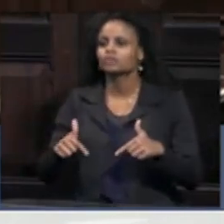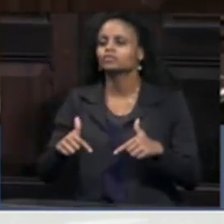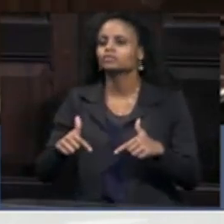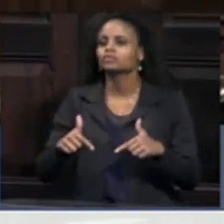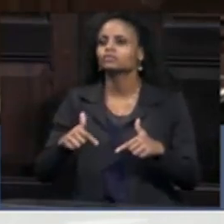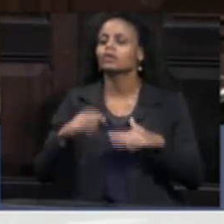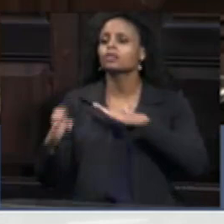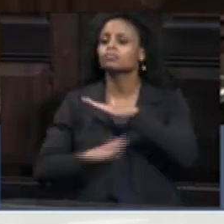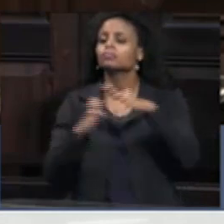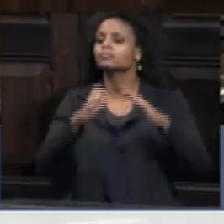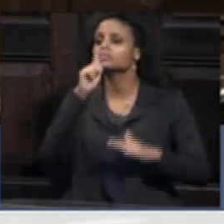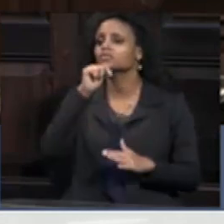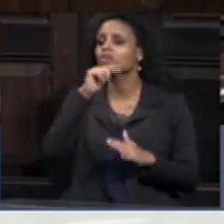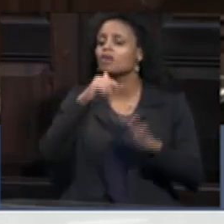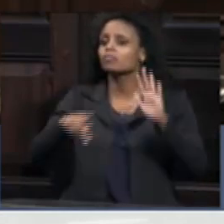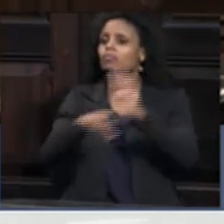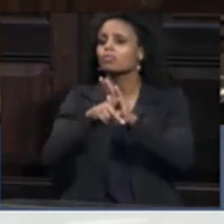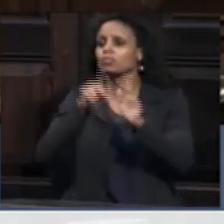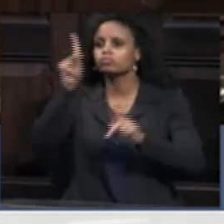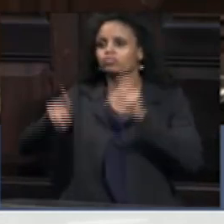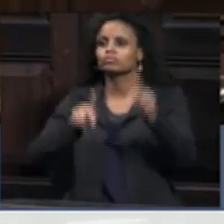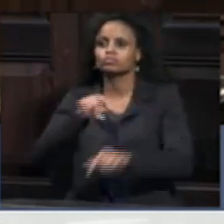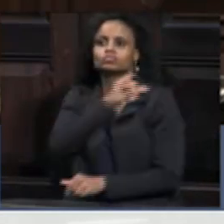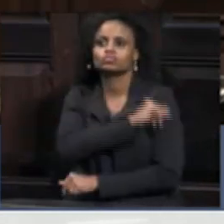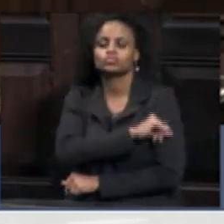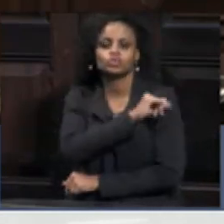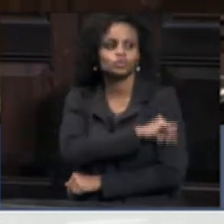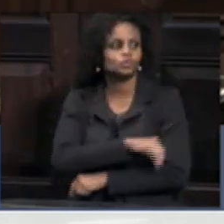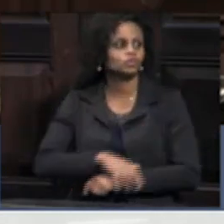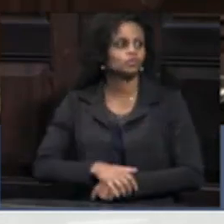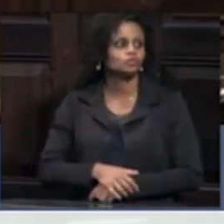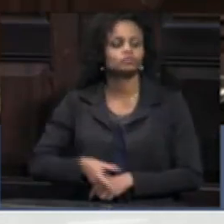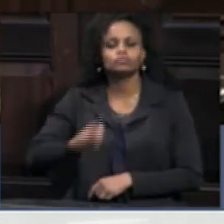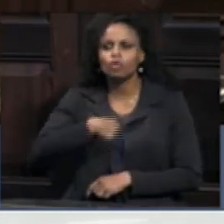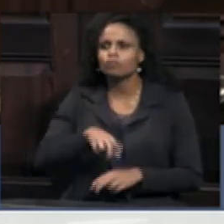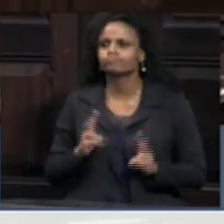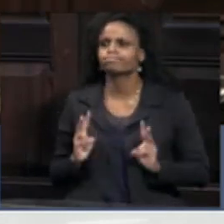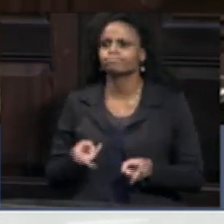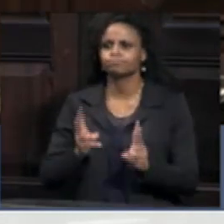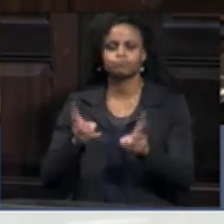do estado do Rio de Janeiro. Vamos